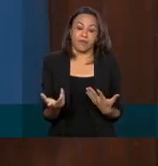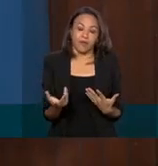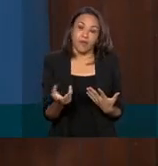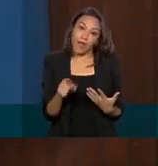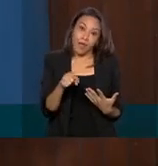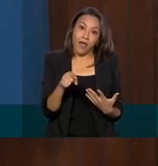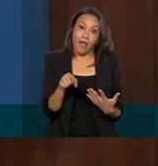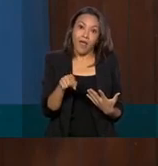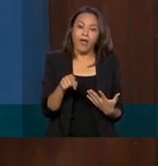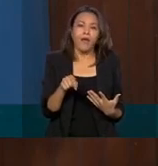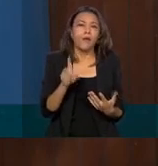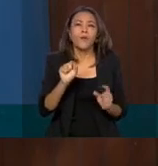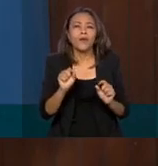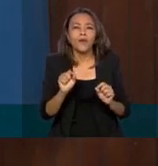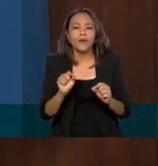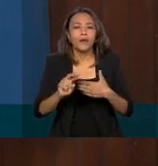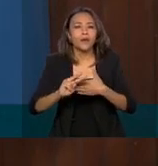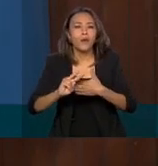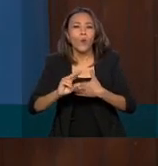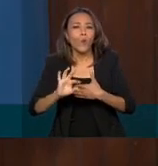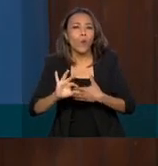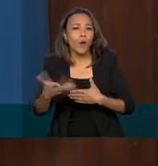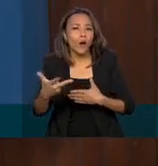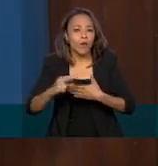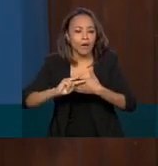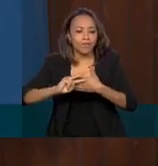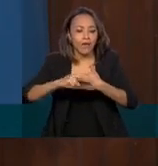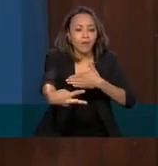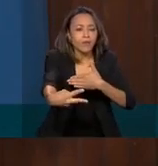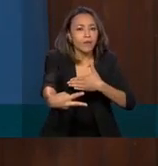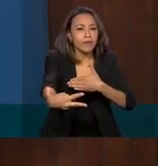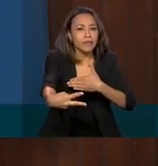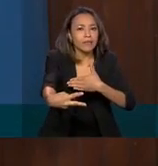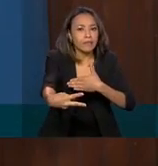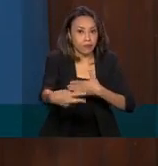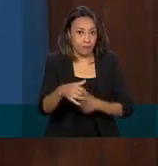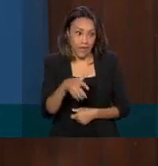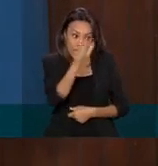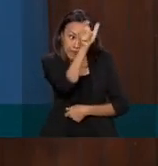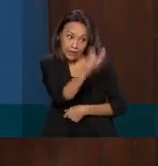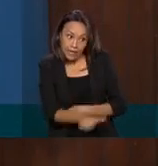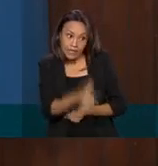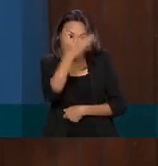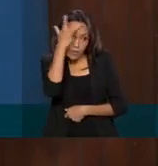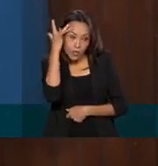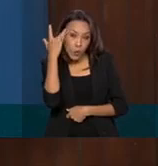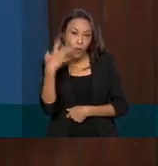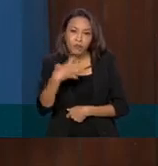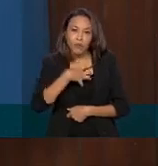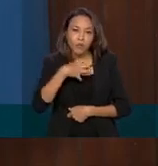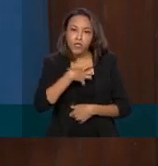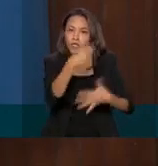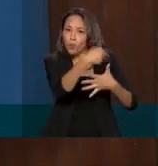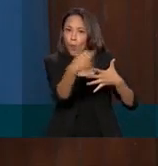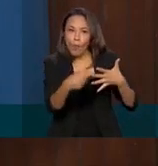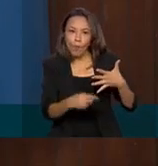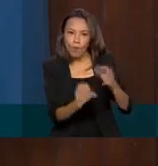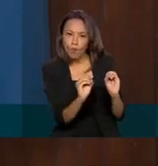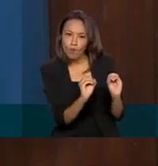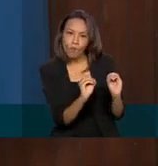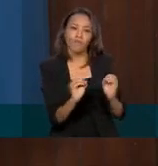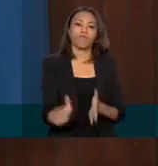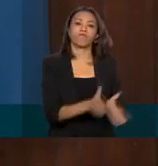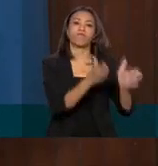probabilidade. Qual é a probabilidade de uma pessoa estar sintomática? Qual a probabilidade de uma